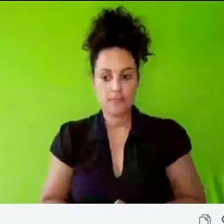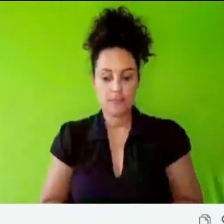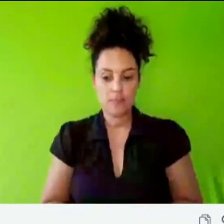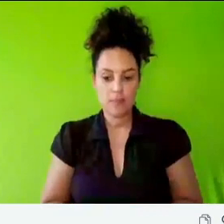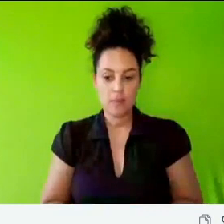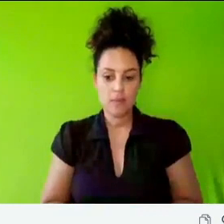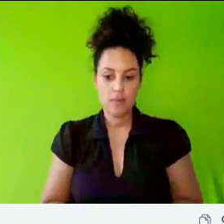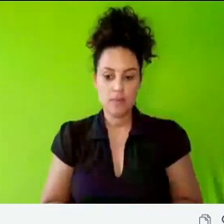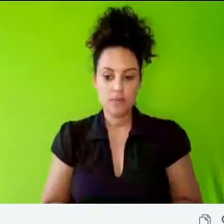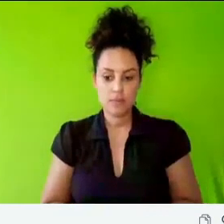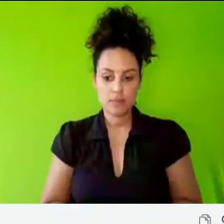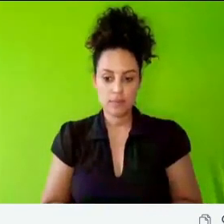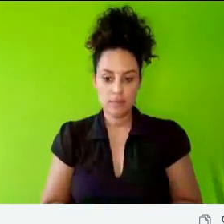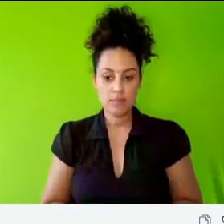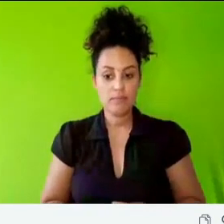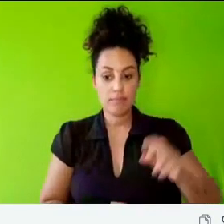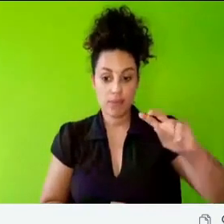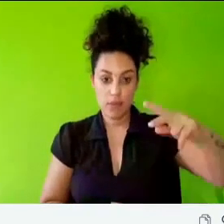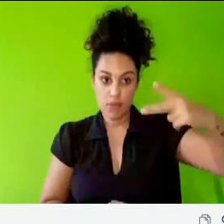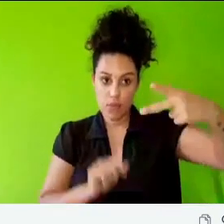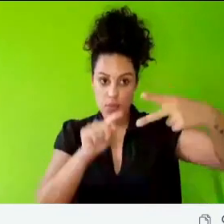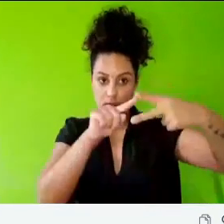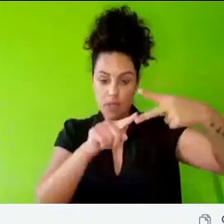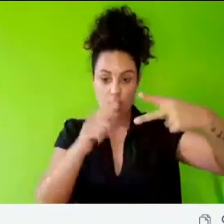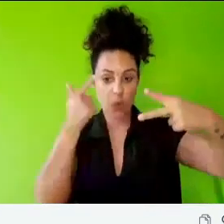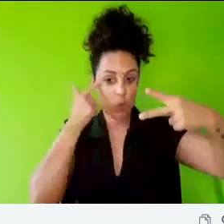Os dois classificados.